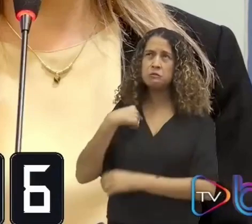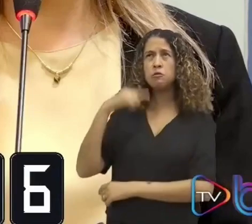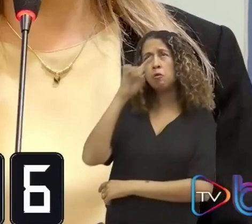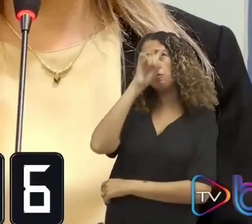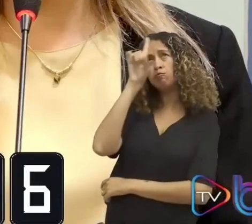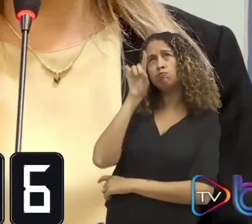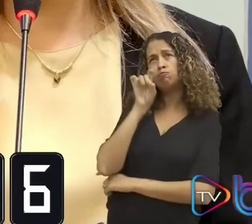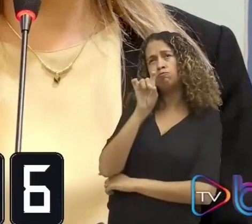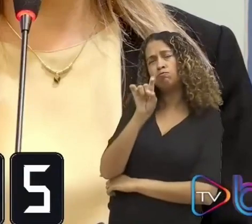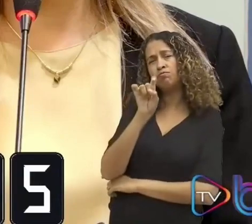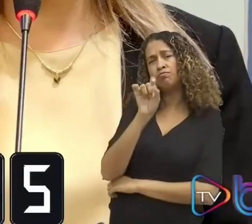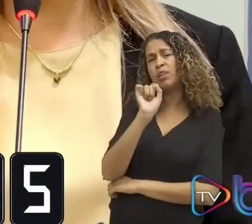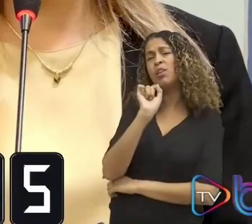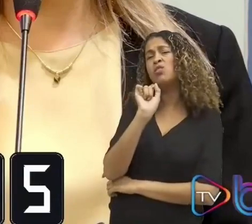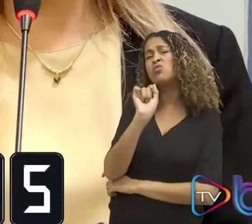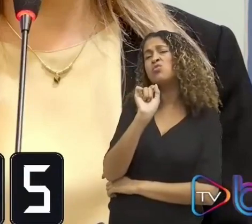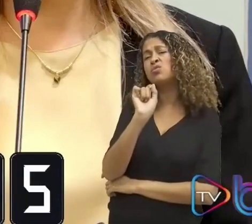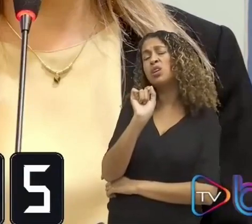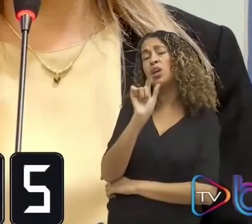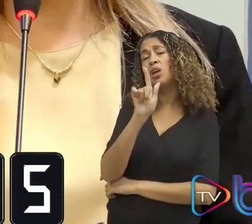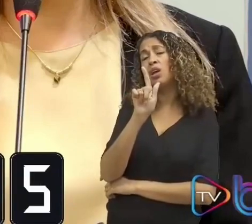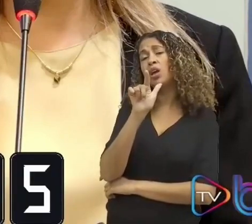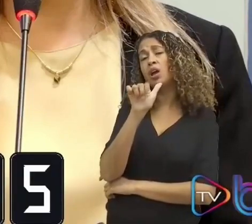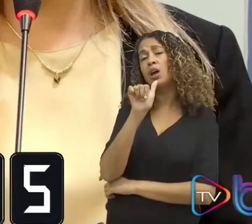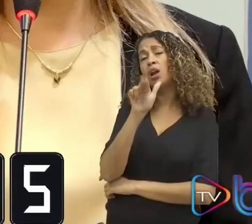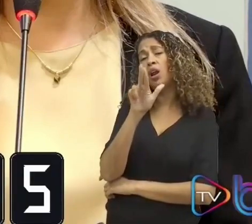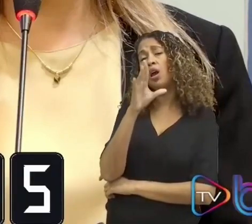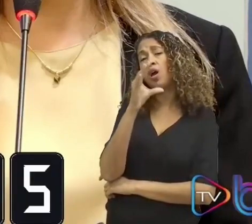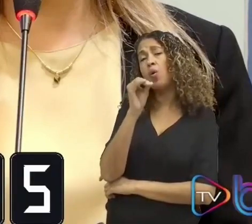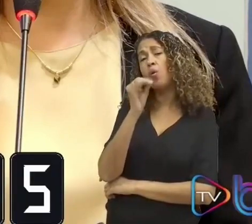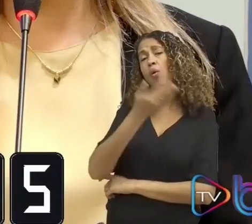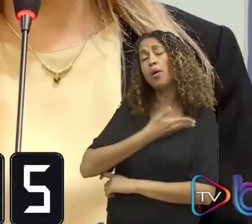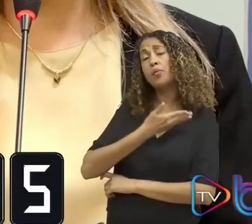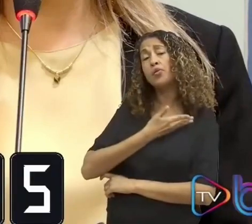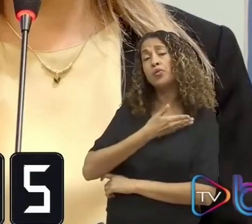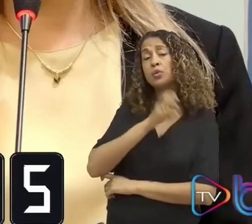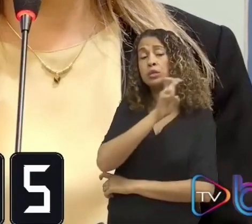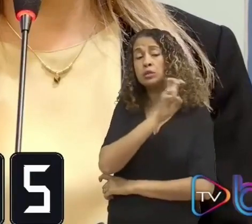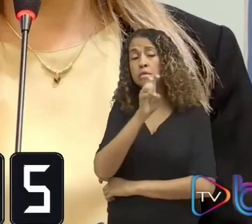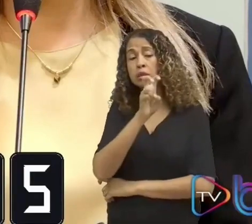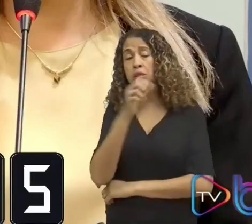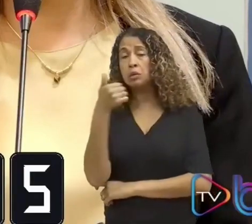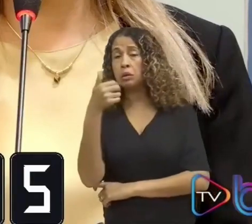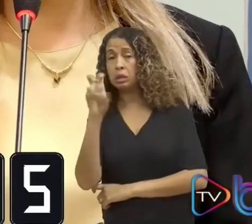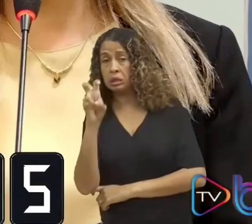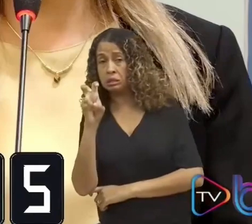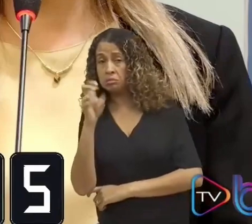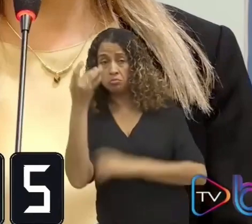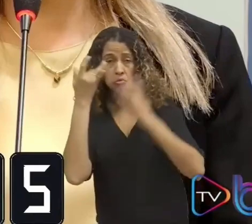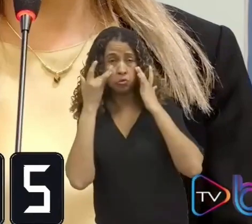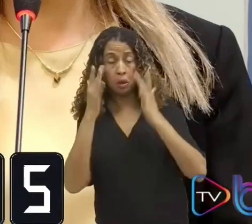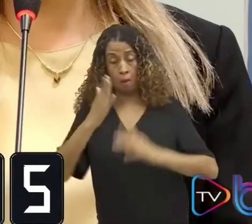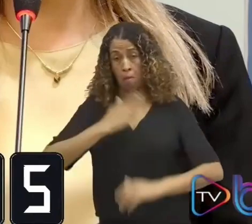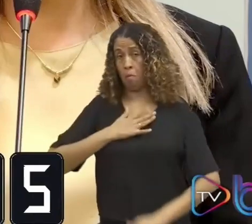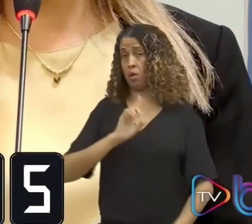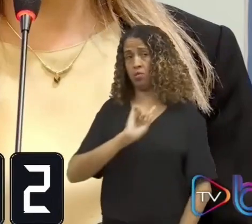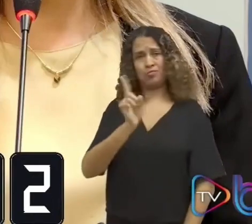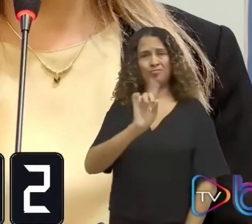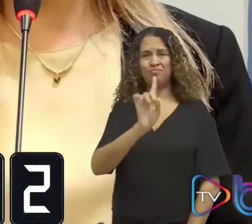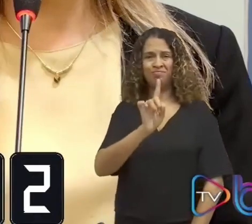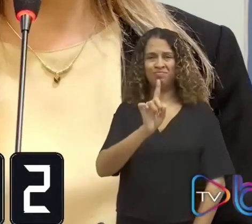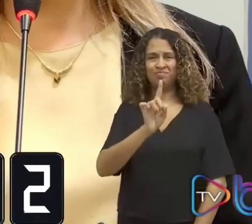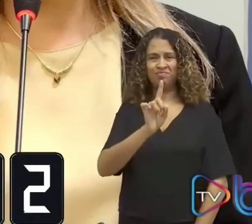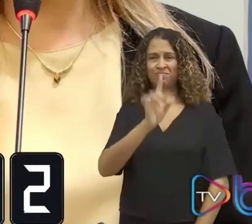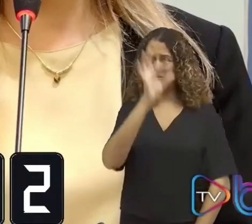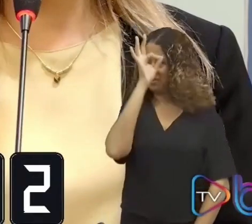que o Glauco Piaia é amigo, se é do 55 ou do 15, eu não sei. Só sei que amigo meu, ele não é, definitivamente.